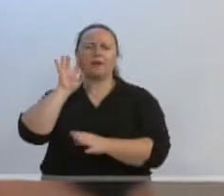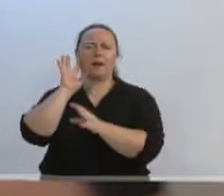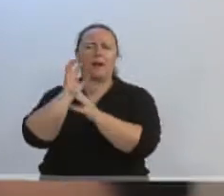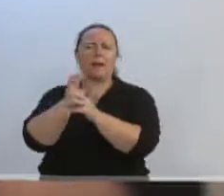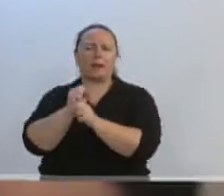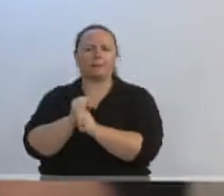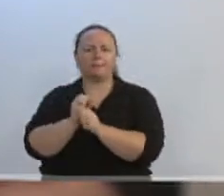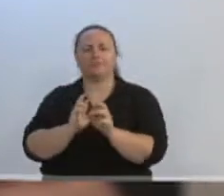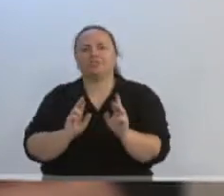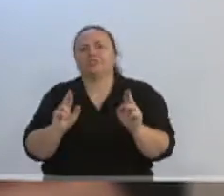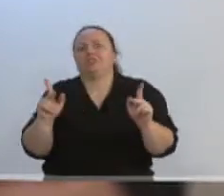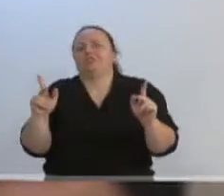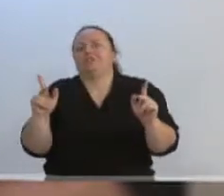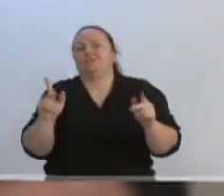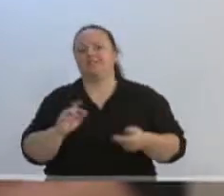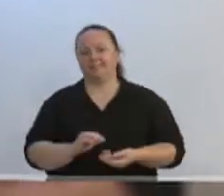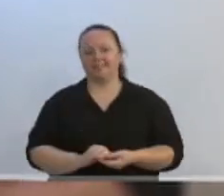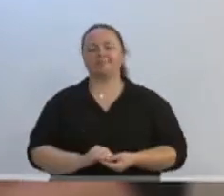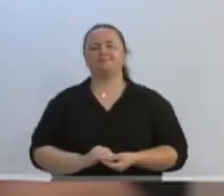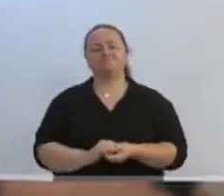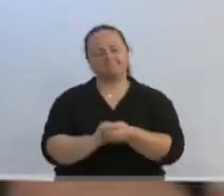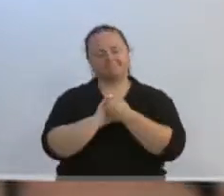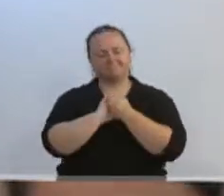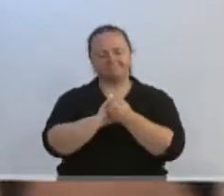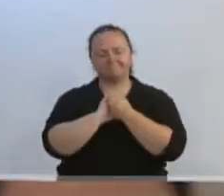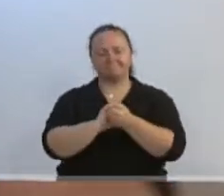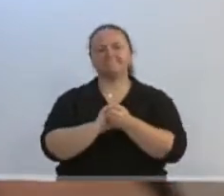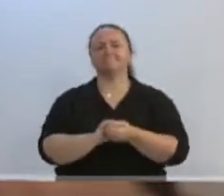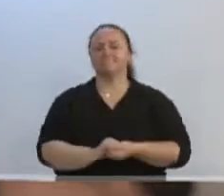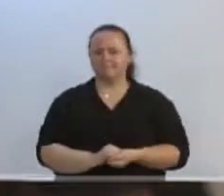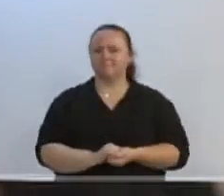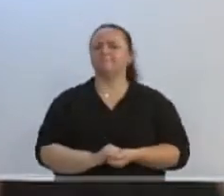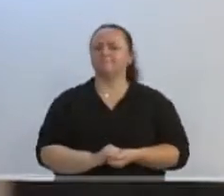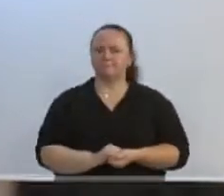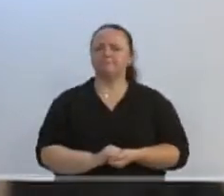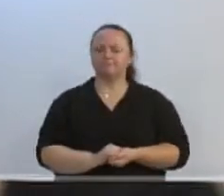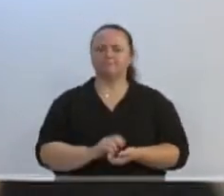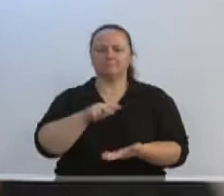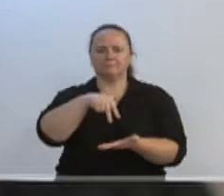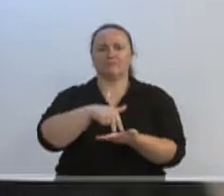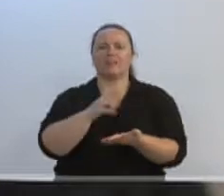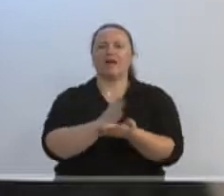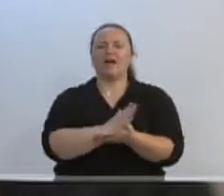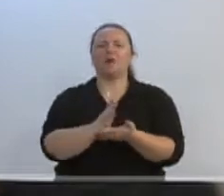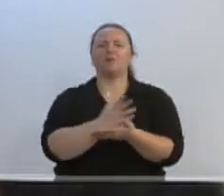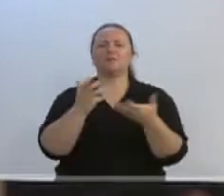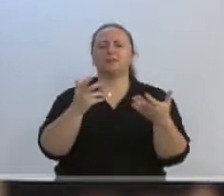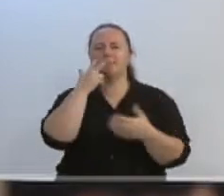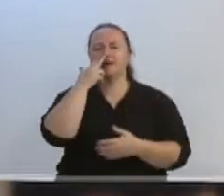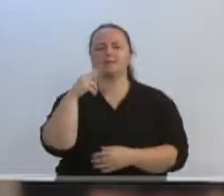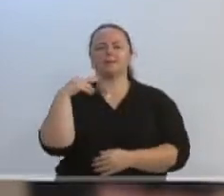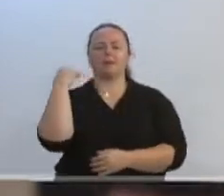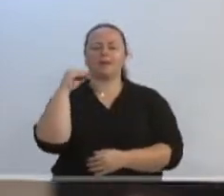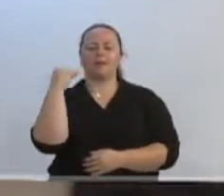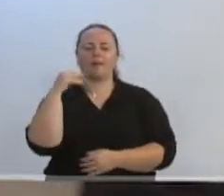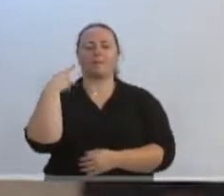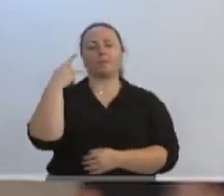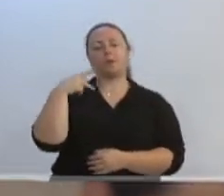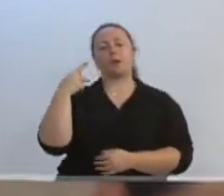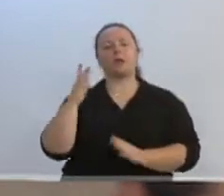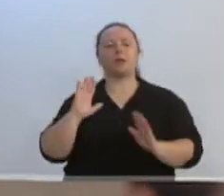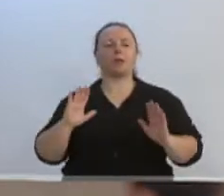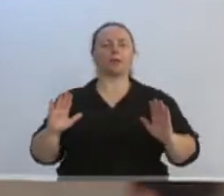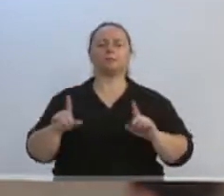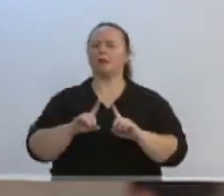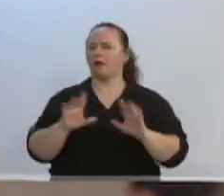educacionalmente, é outra bem maior. Então, parabéns por não politizar isso. Acho que tem algumas pessoas que querem politizar isso de uma forma que não é o caminho. O caminho